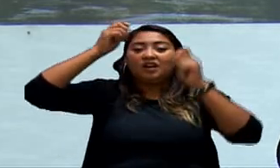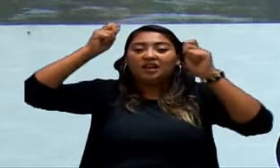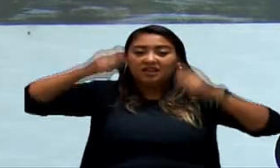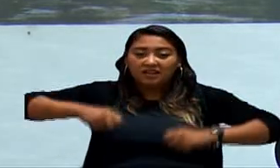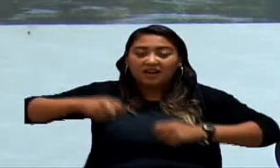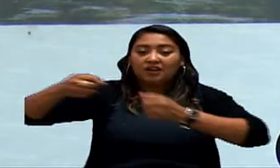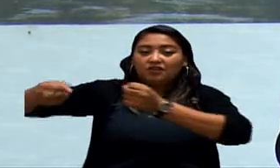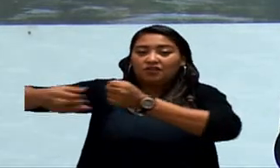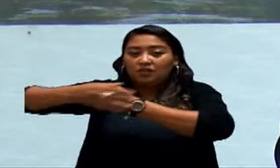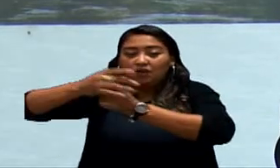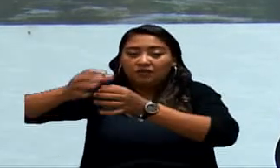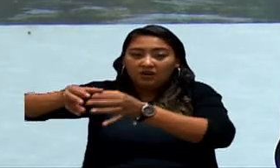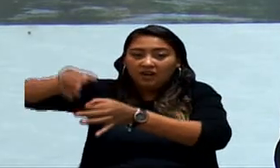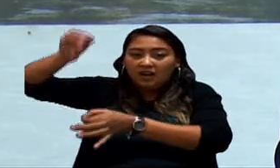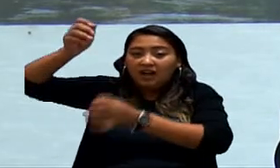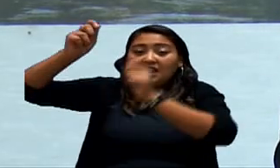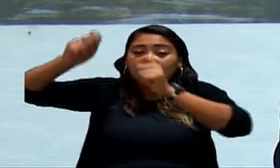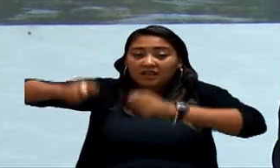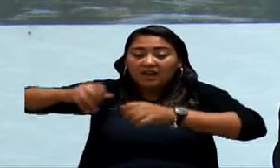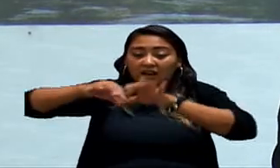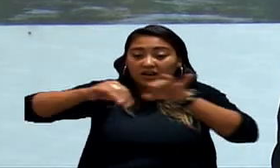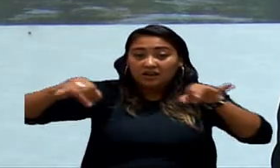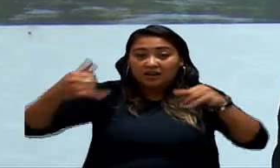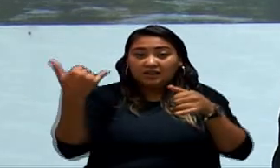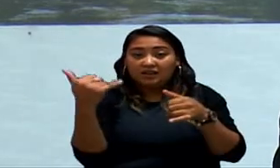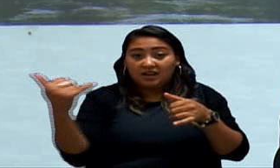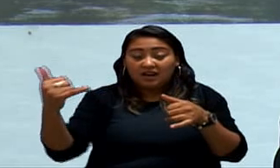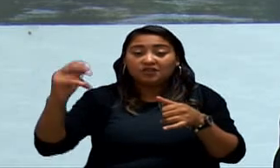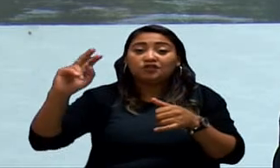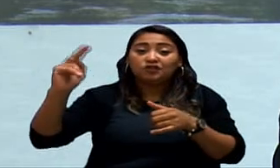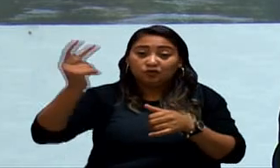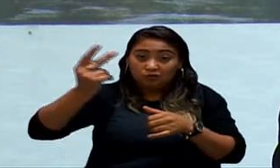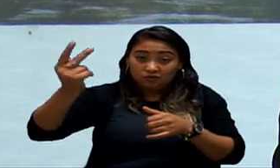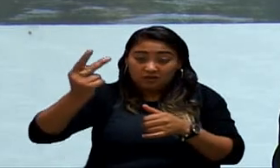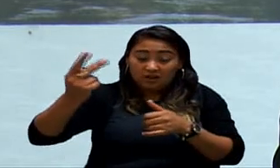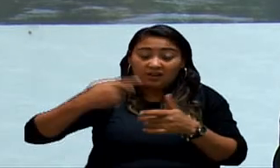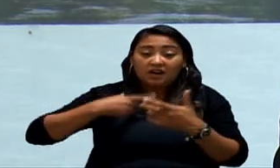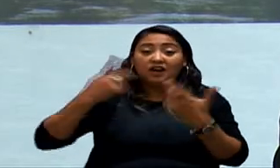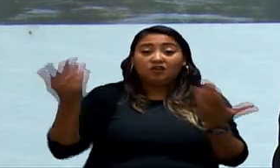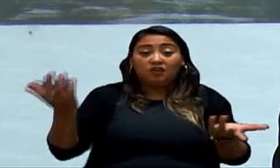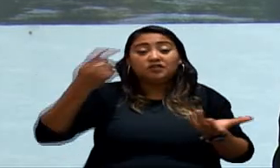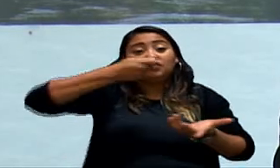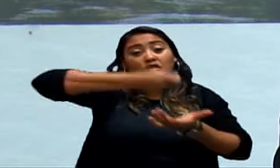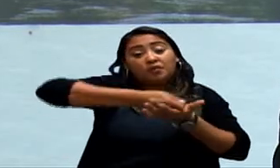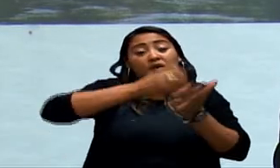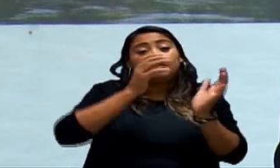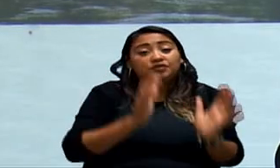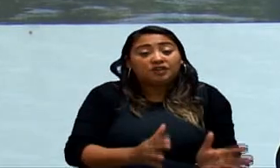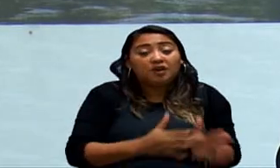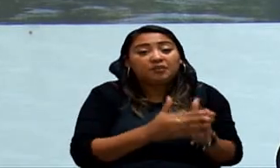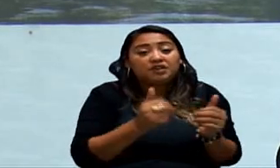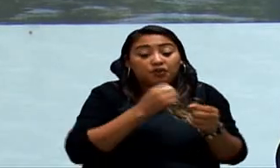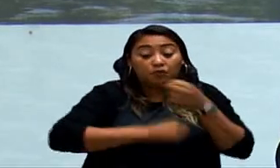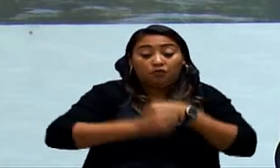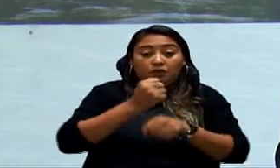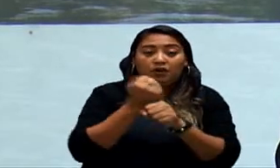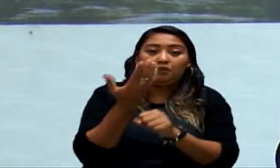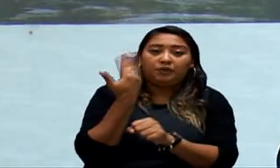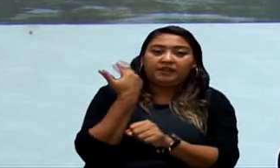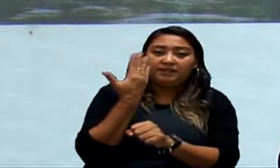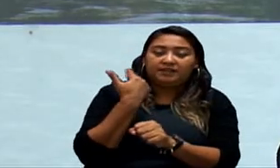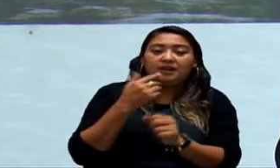pública onde existe rede secundária. E ali tem rede secundária, então nós estamos cobrando, já pedimos isso ano passado,